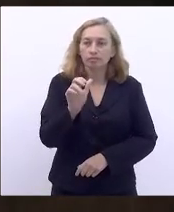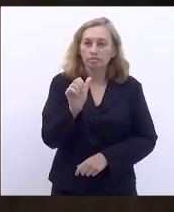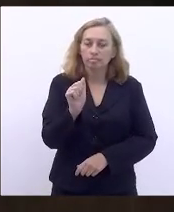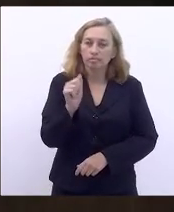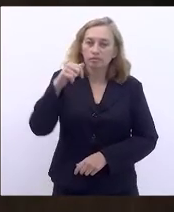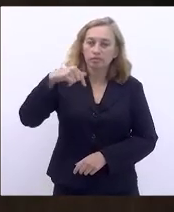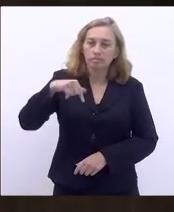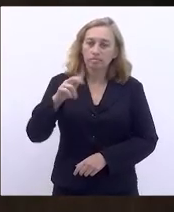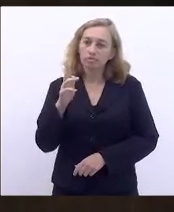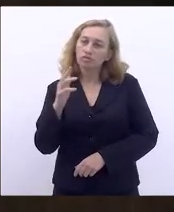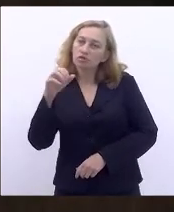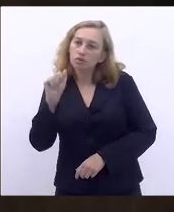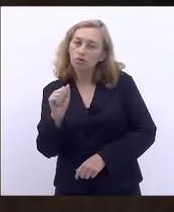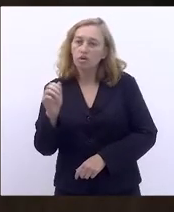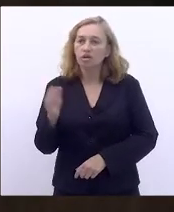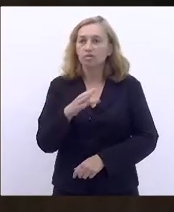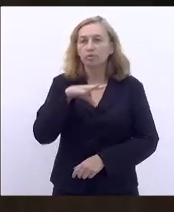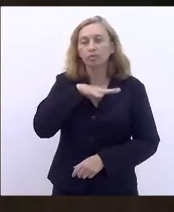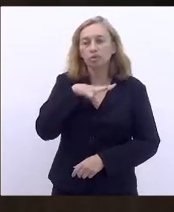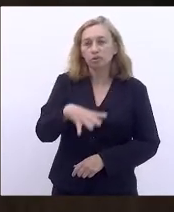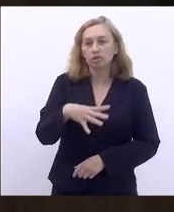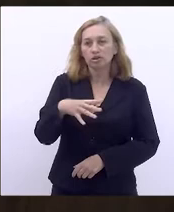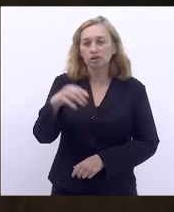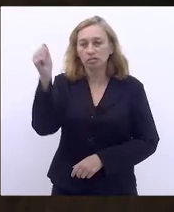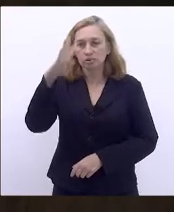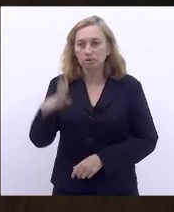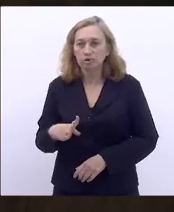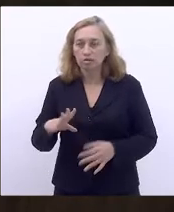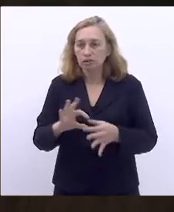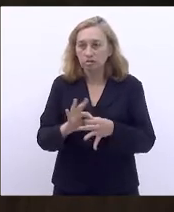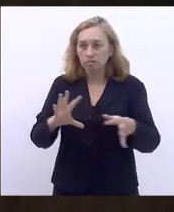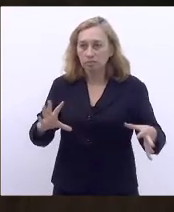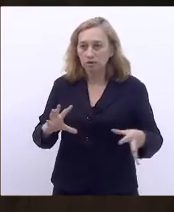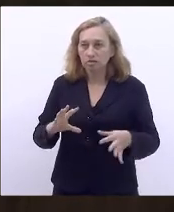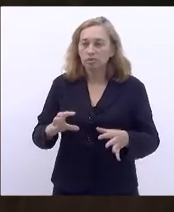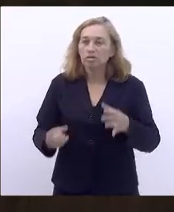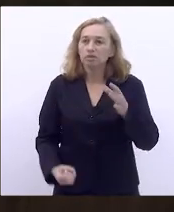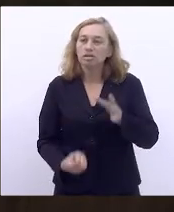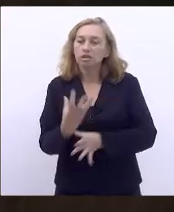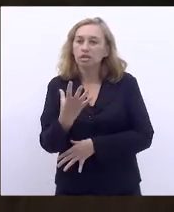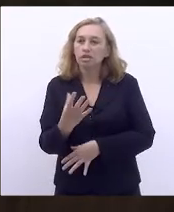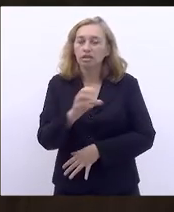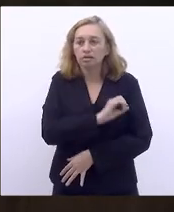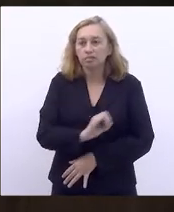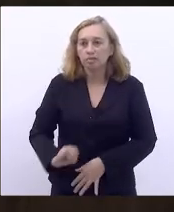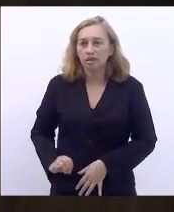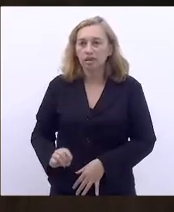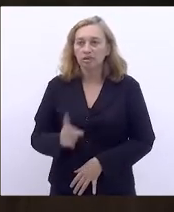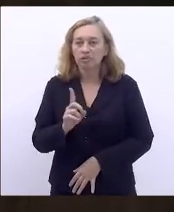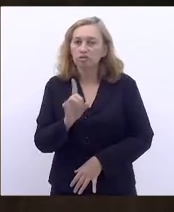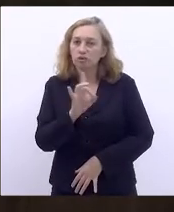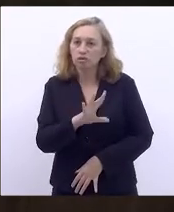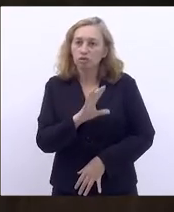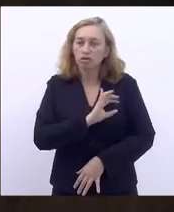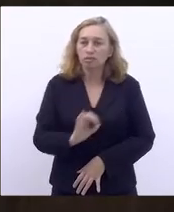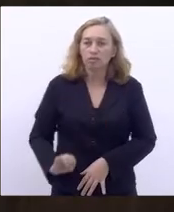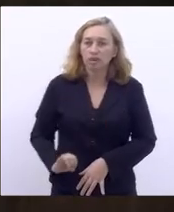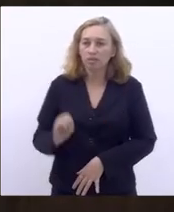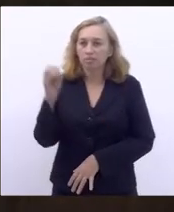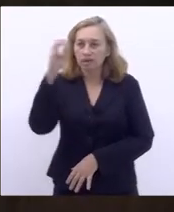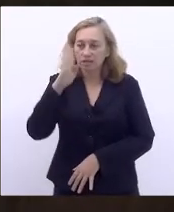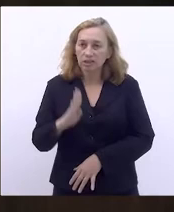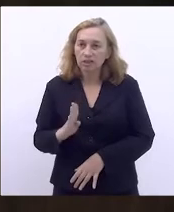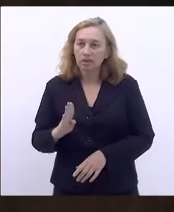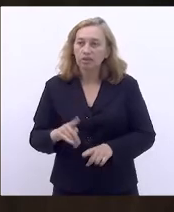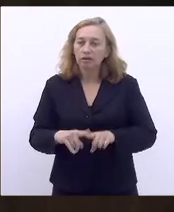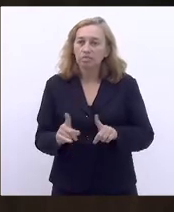e Brasil. Ao se encerrar a colonização e construir o império, não era apenas o império brasileiro.